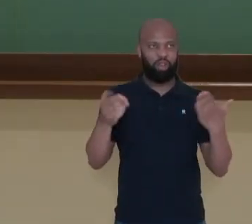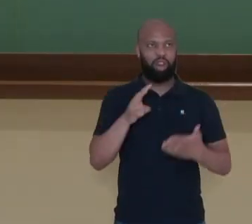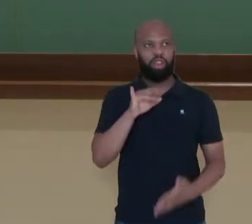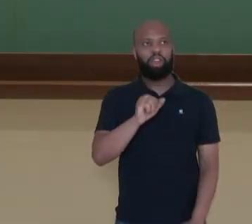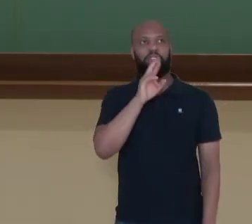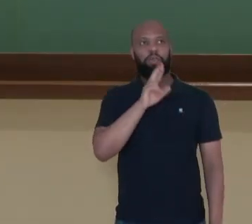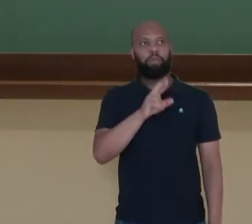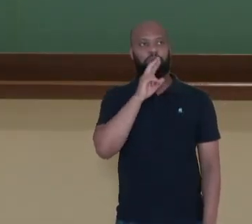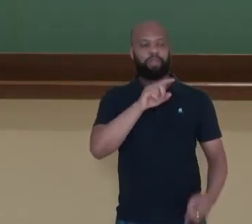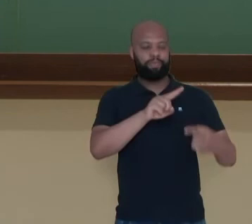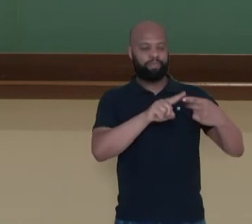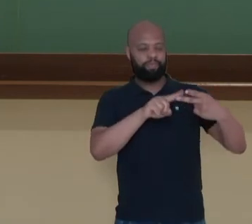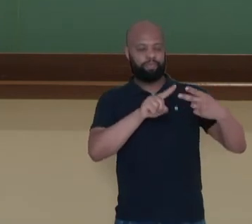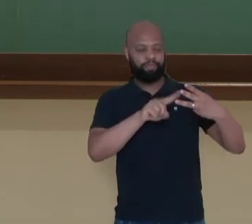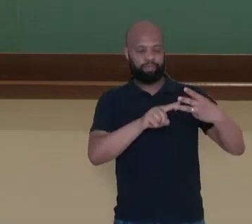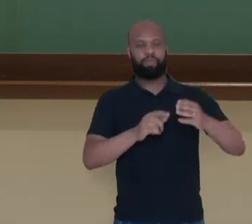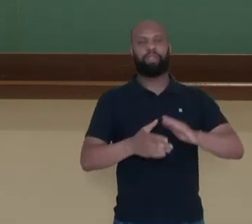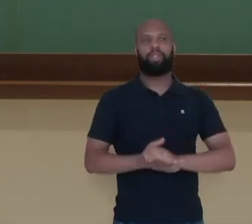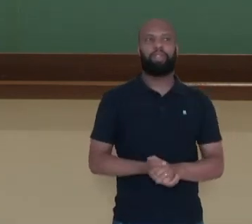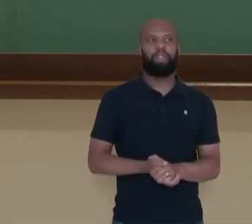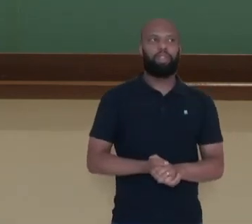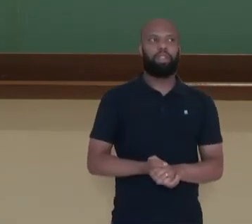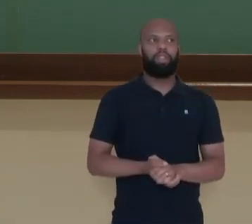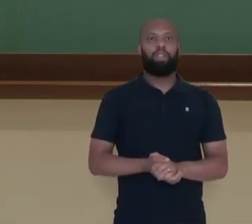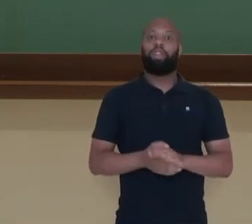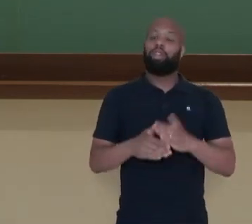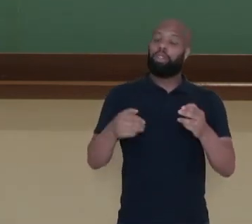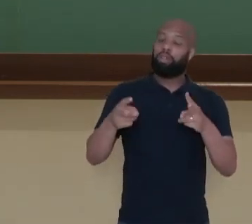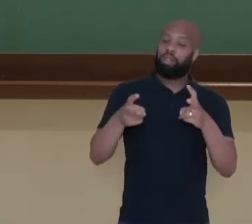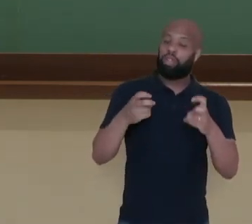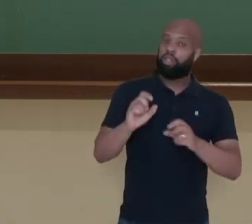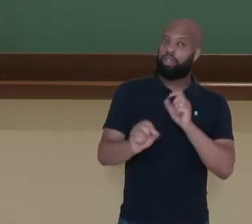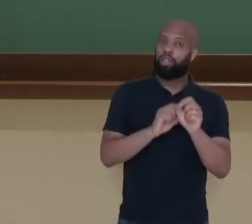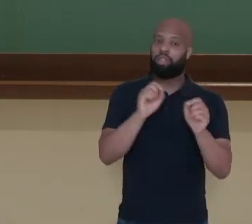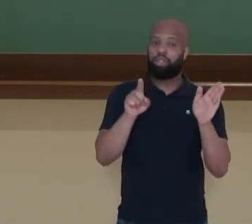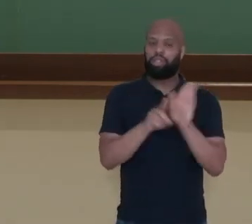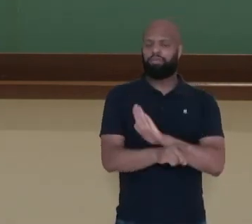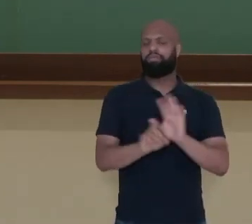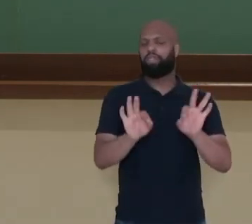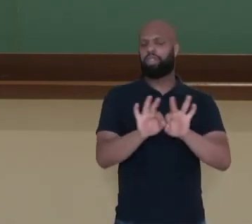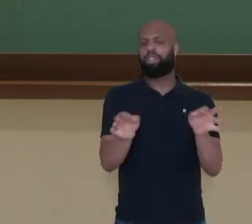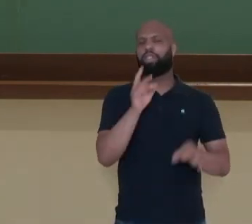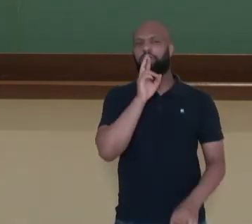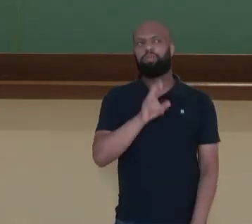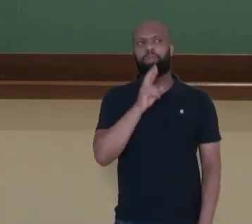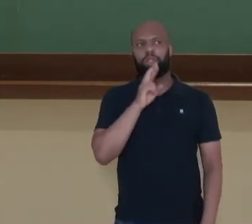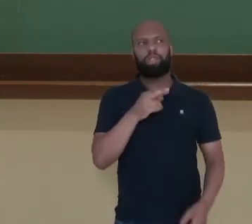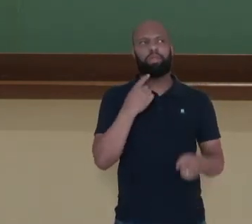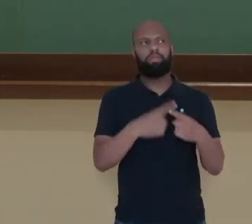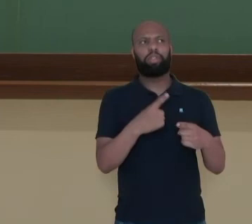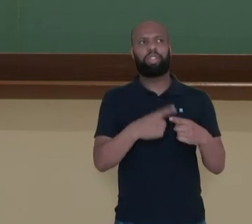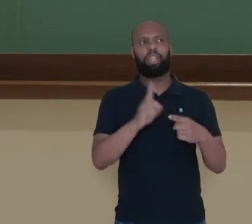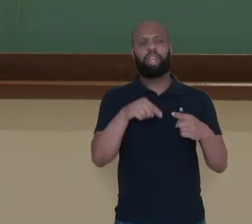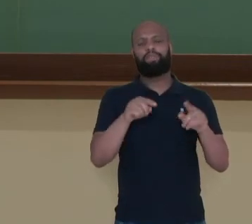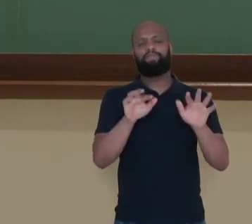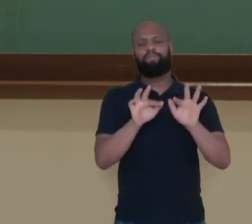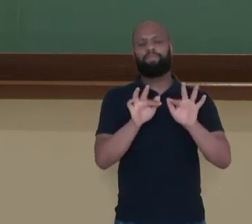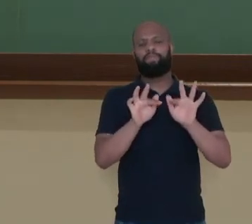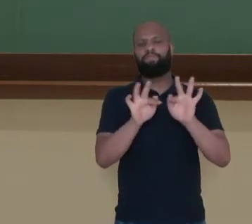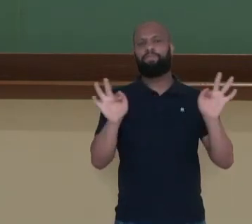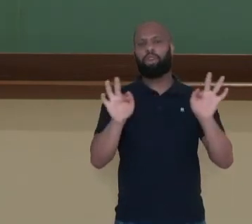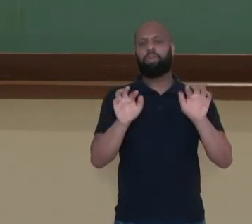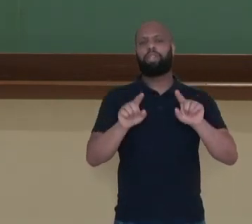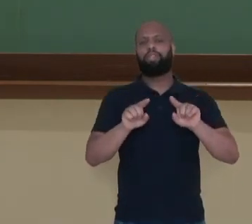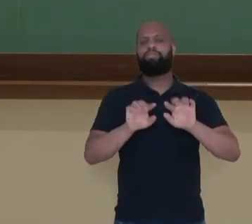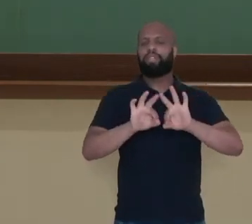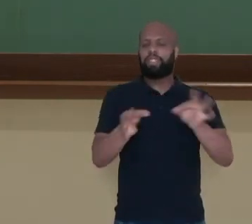a resolver essas questões aqui. Tá? Vamos perceber que as questões elas são simples de resolver. São equações muito simples, mas vejo que existe